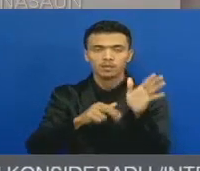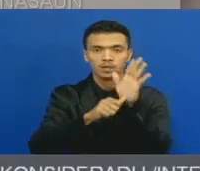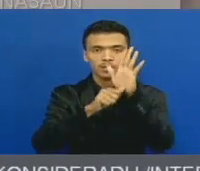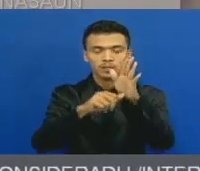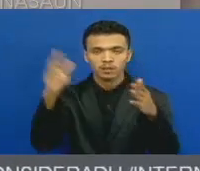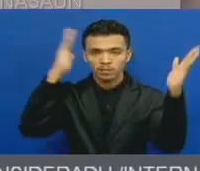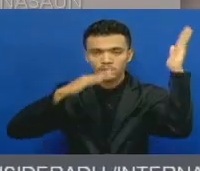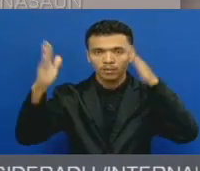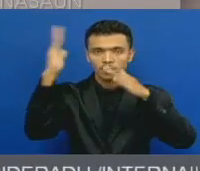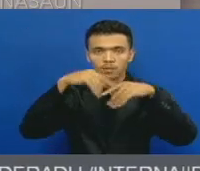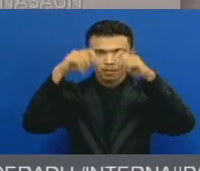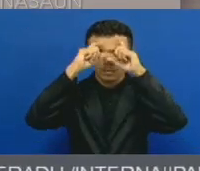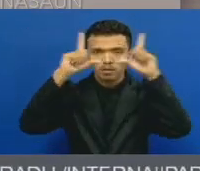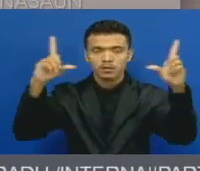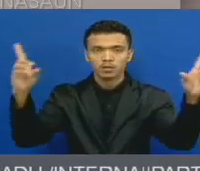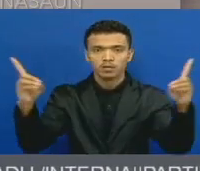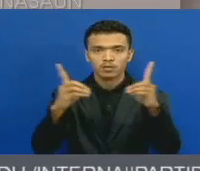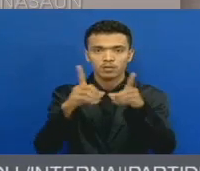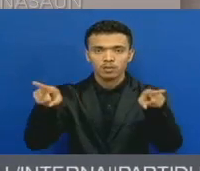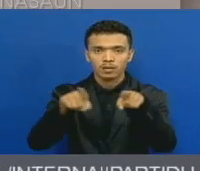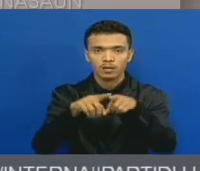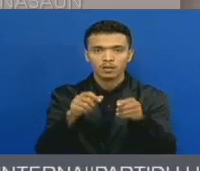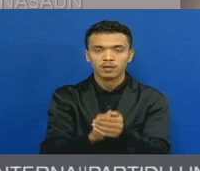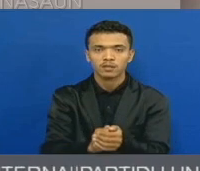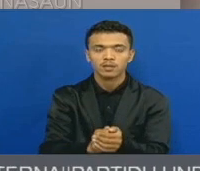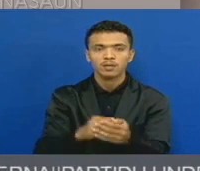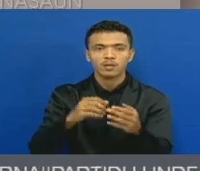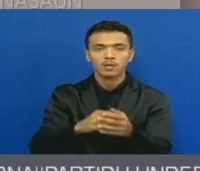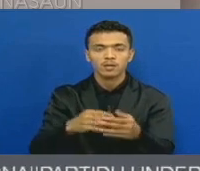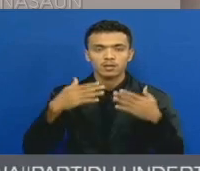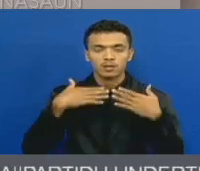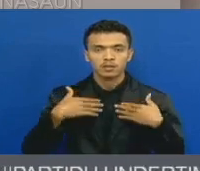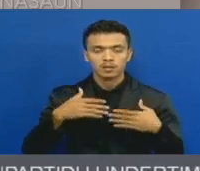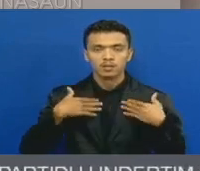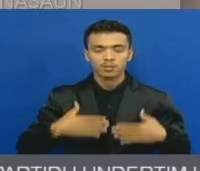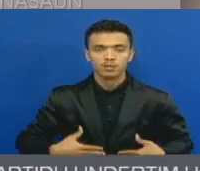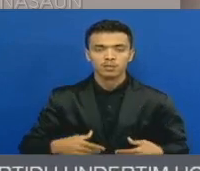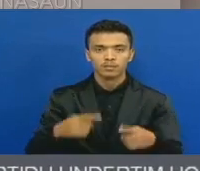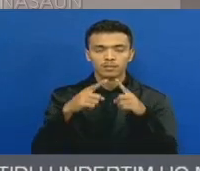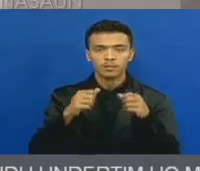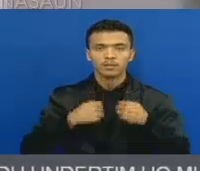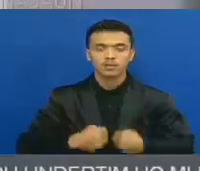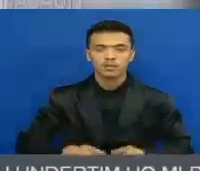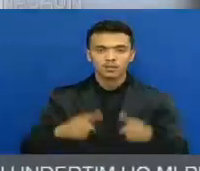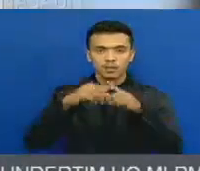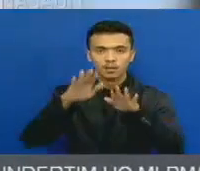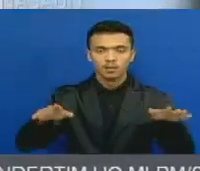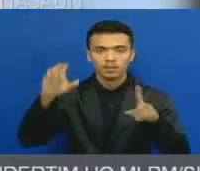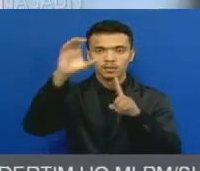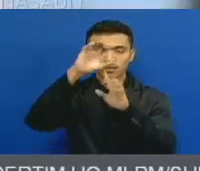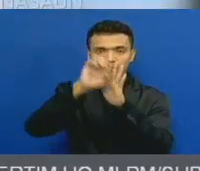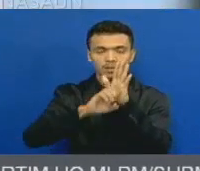apresenta problema de Timor-Leste enfrenta Hanessan, subnutrição para Labare. E a conferência, né? Chefe de Estado